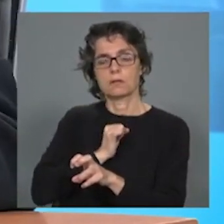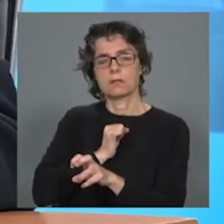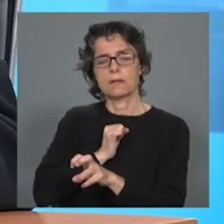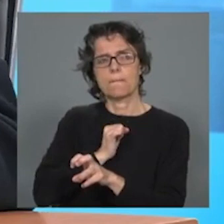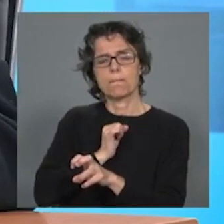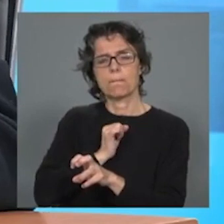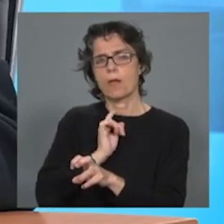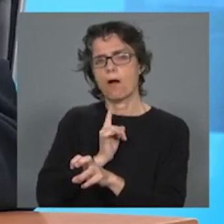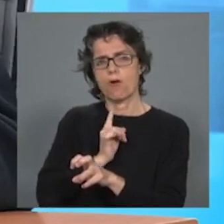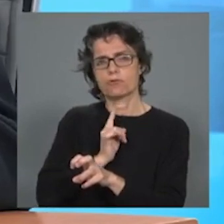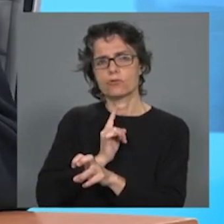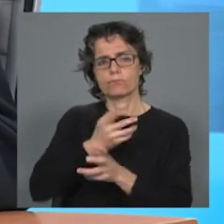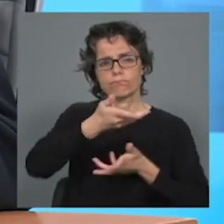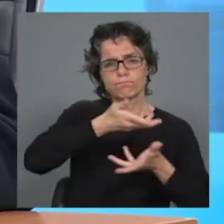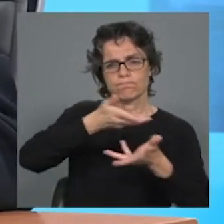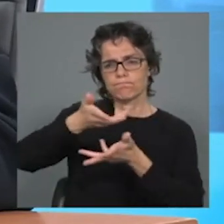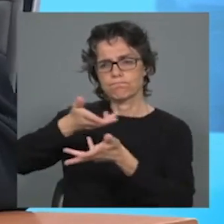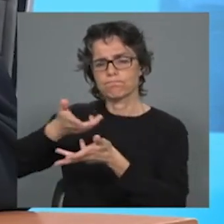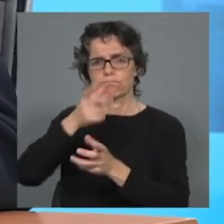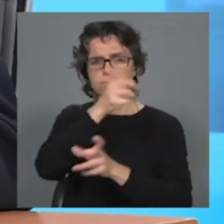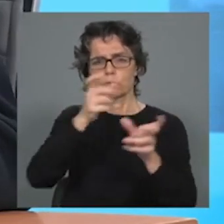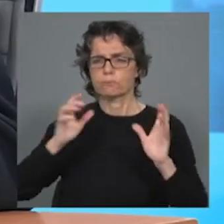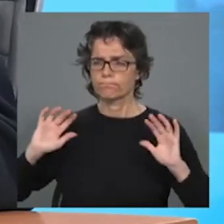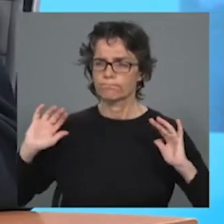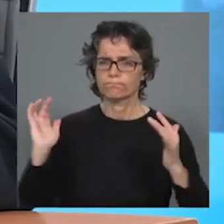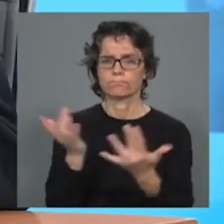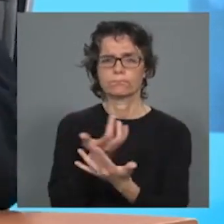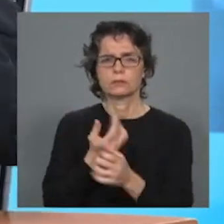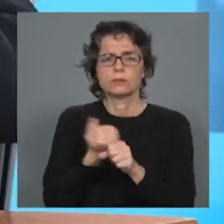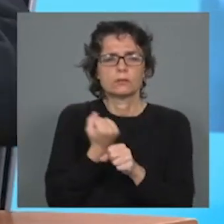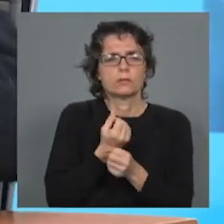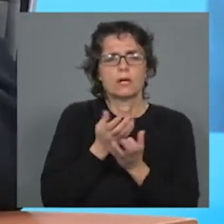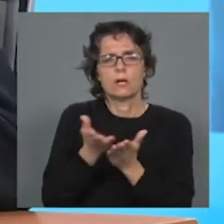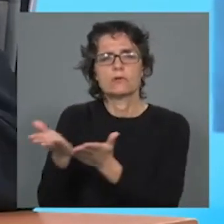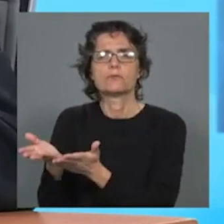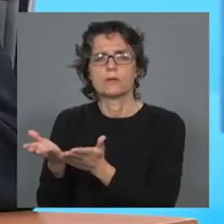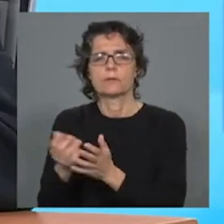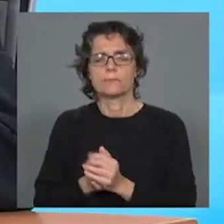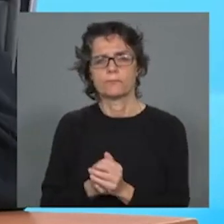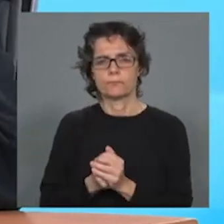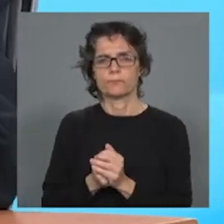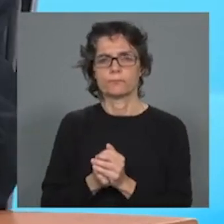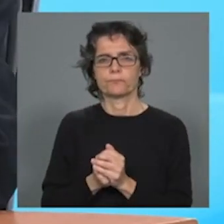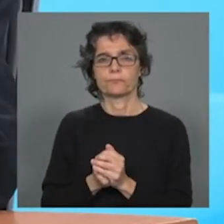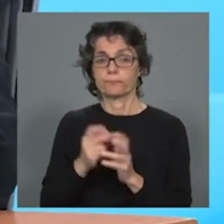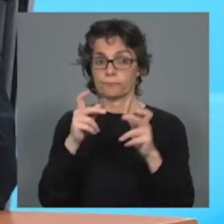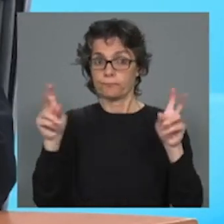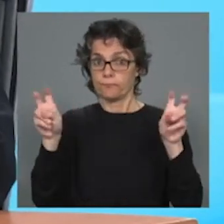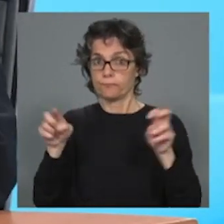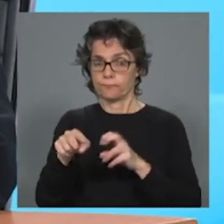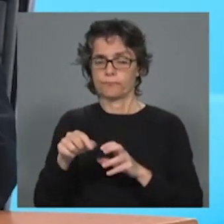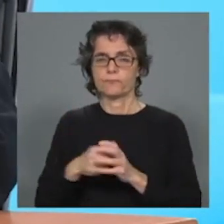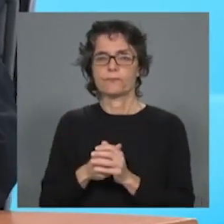em relação com tantos que me rodeiam, oferecendo todos os meus serviços possíveis. Ou seja, ir até ao fim. Muitas vezes aparece como